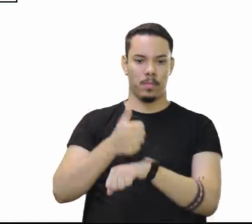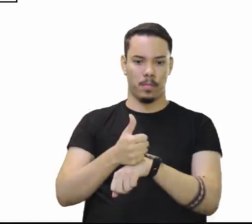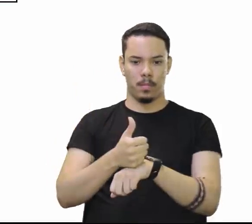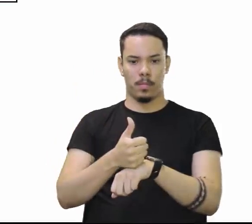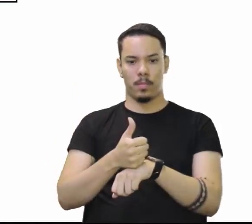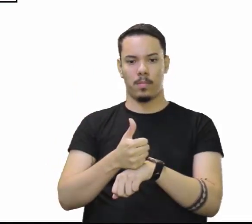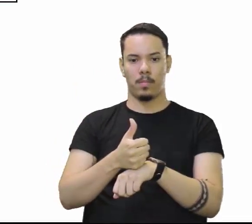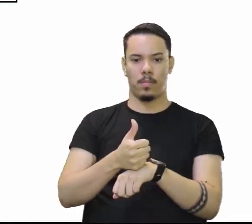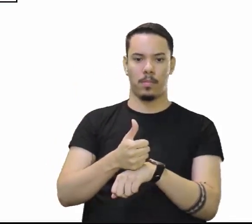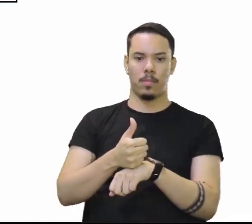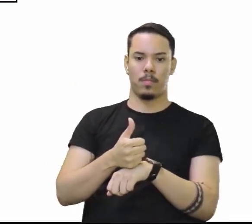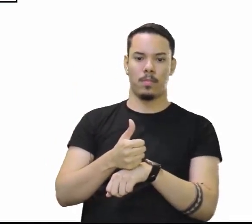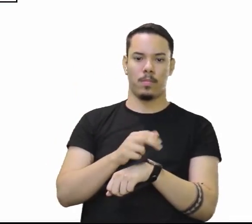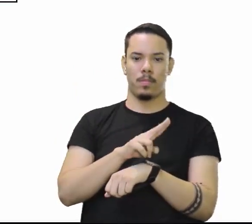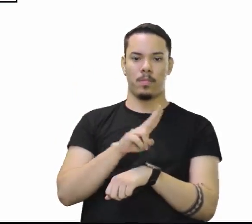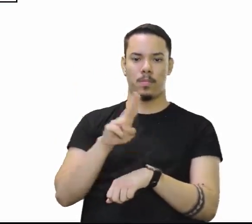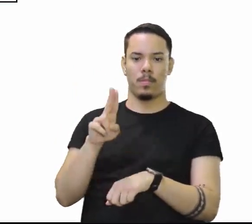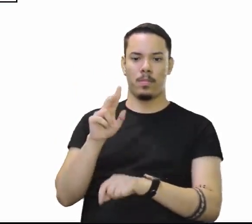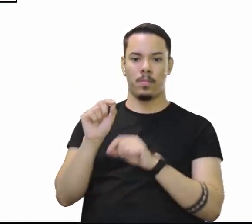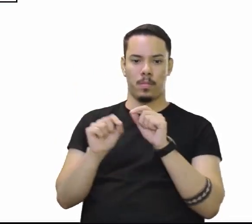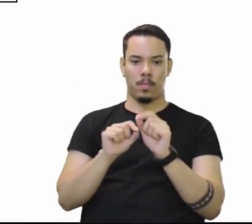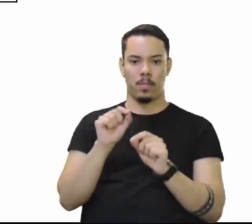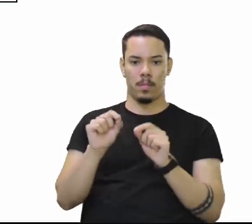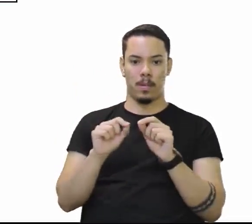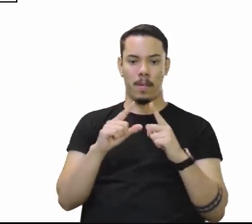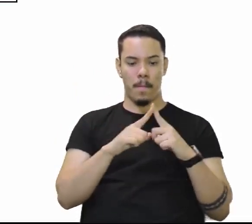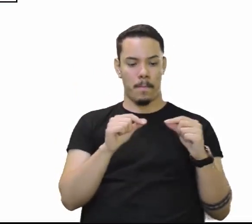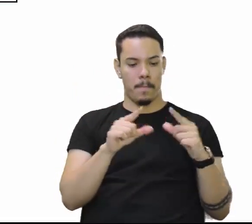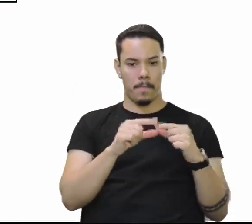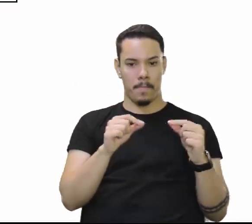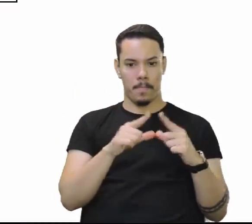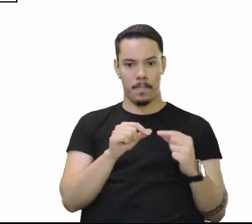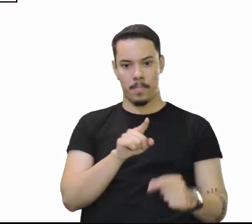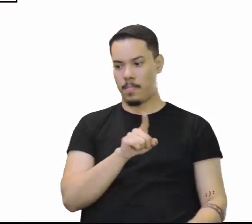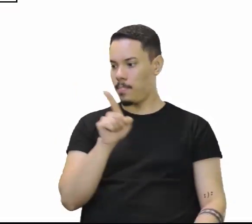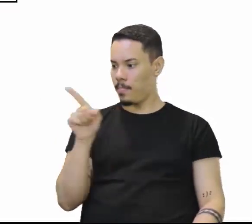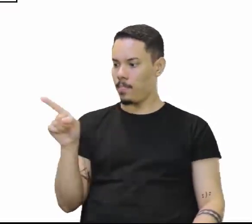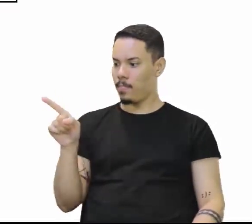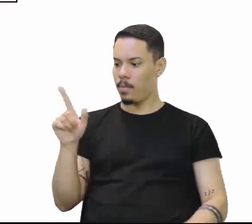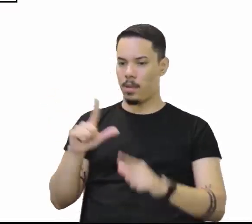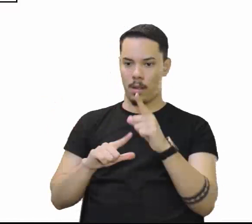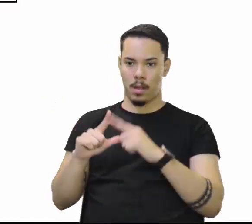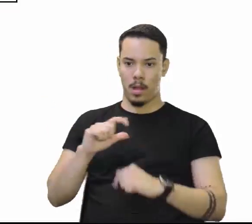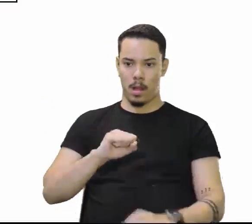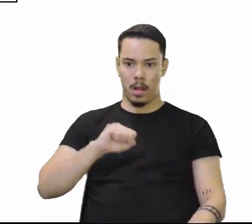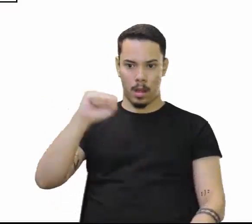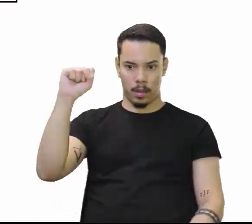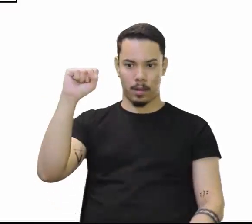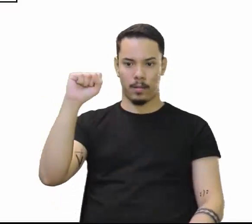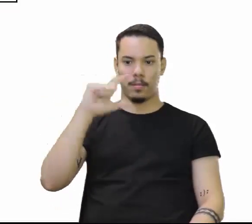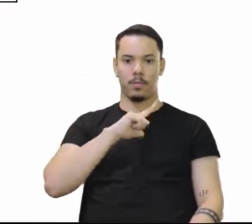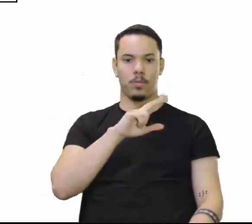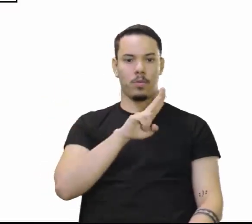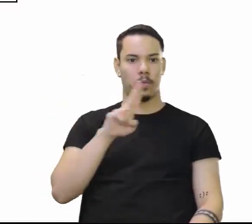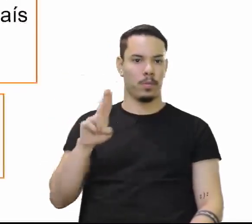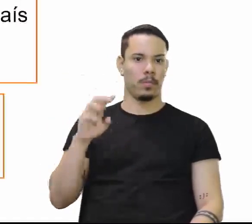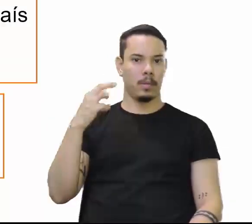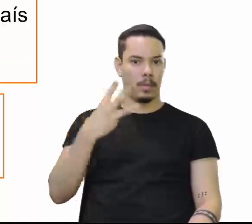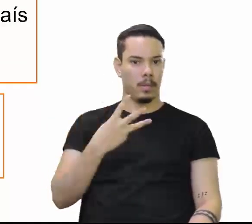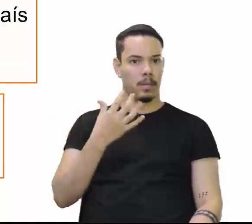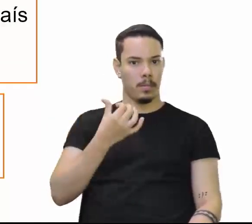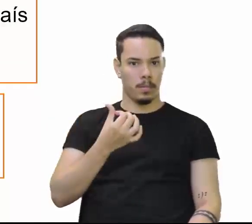de Brasília ao Acre. Aí quando ela ganha o nome de